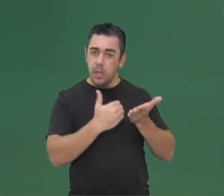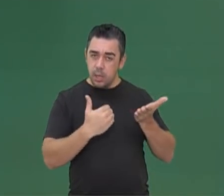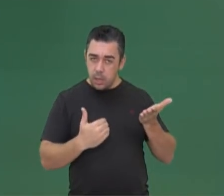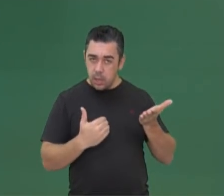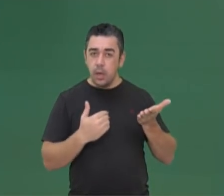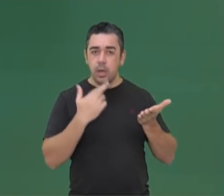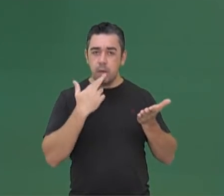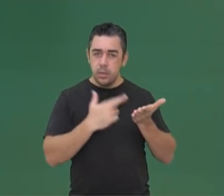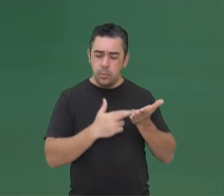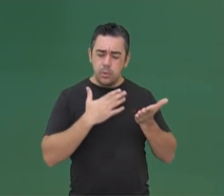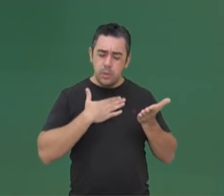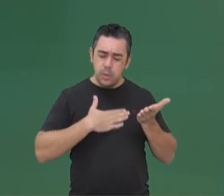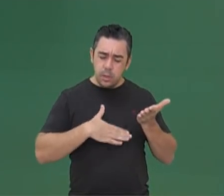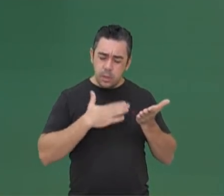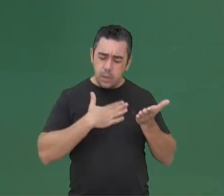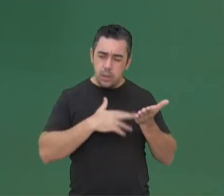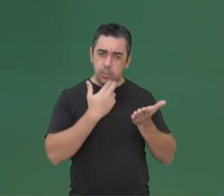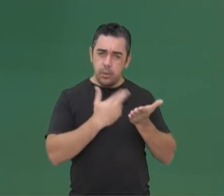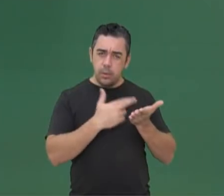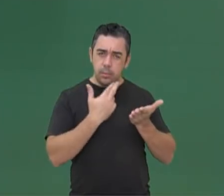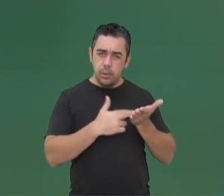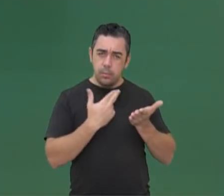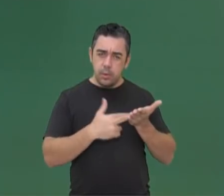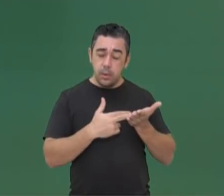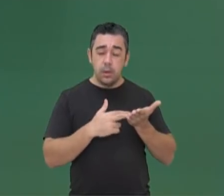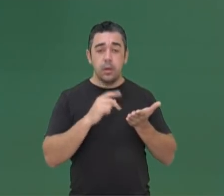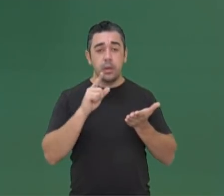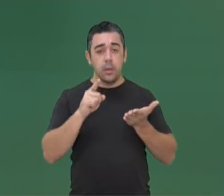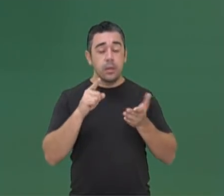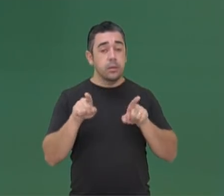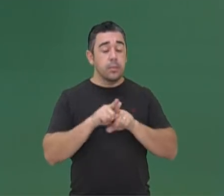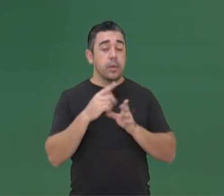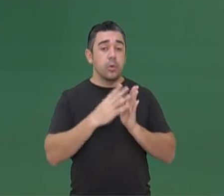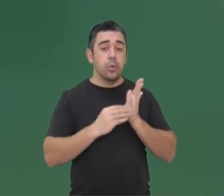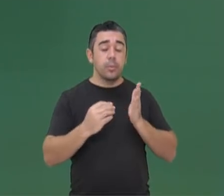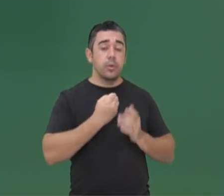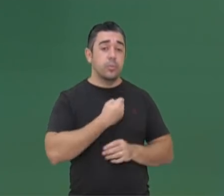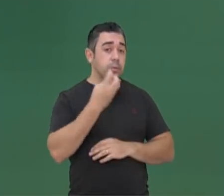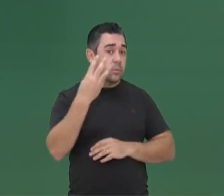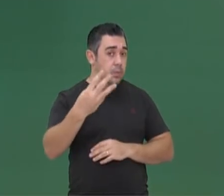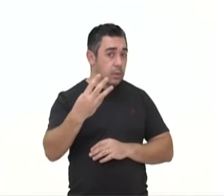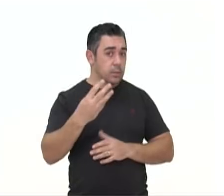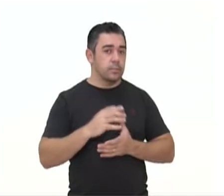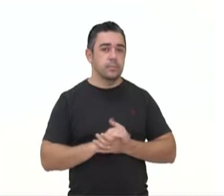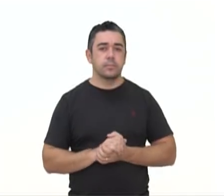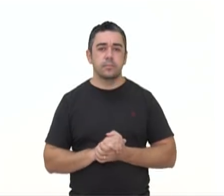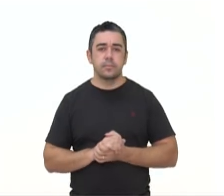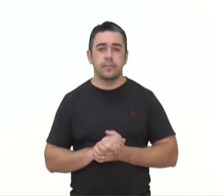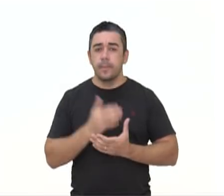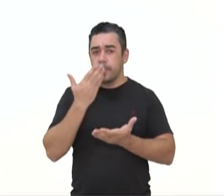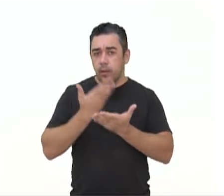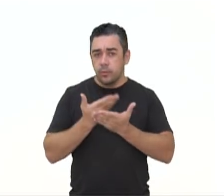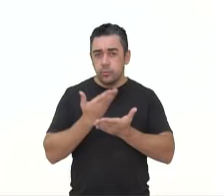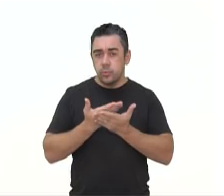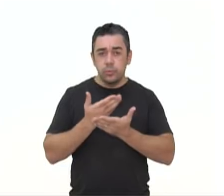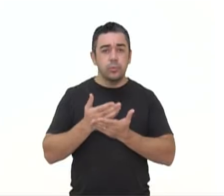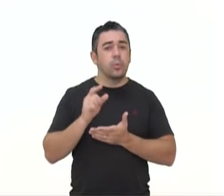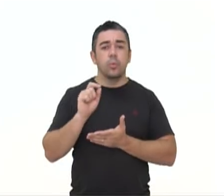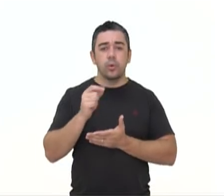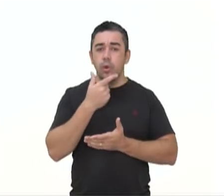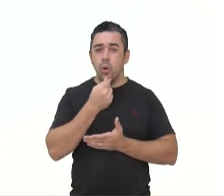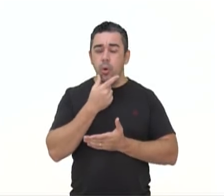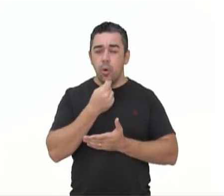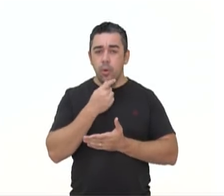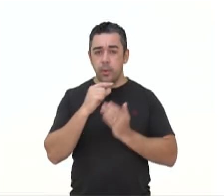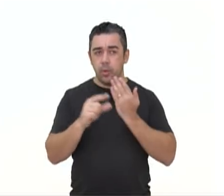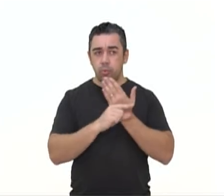você responder com calma, relembrar a nossa aula e você também vai copiar o número 3. Os estudos feitos por Robert